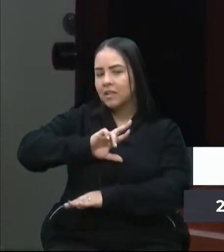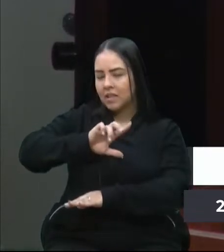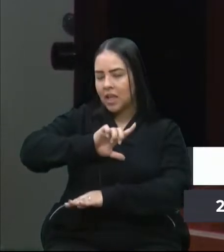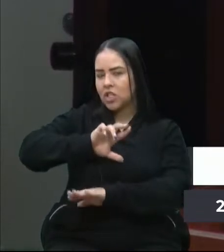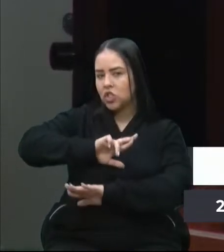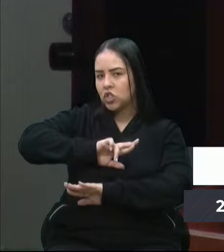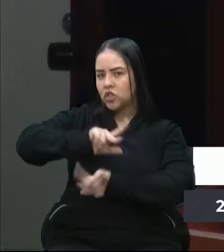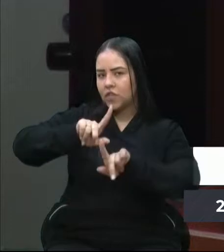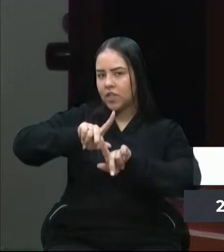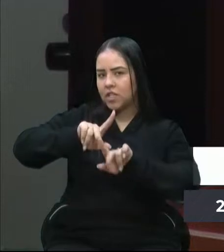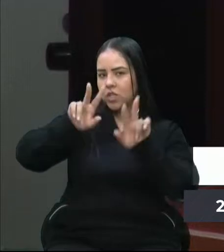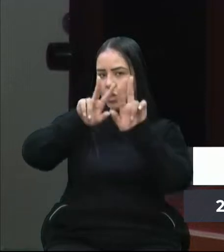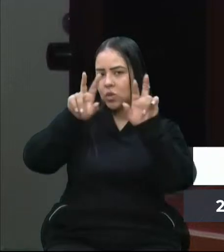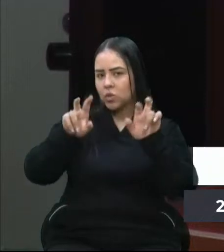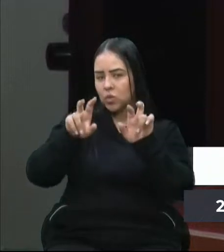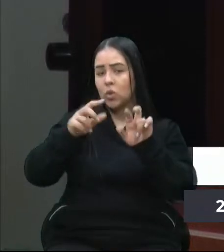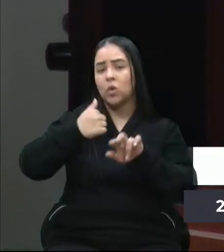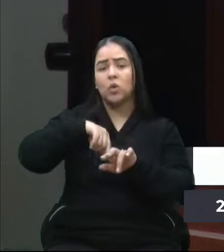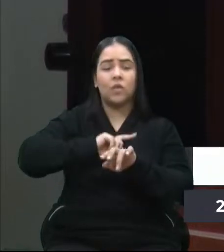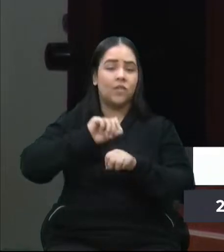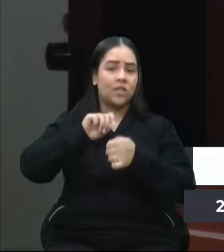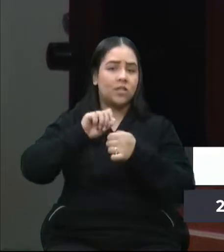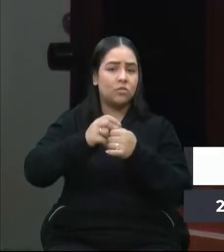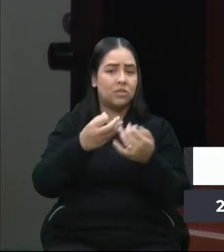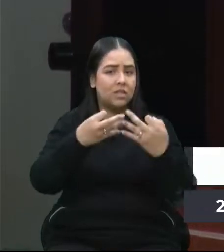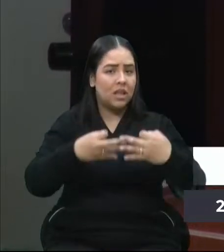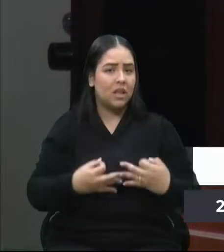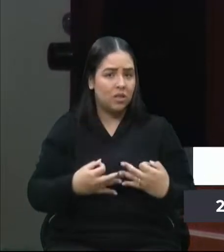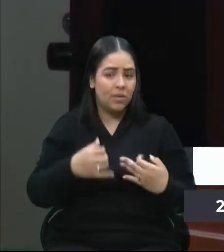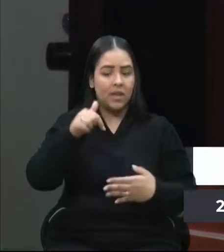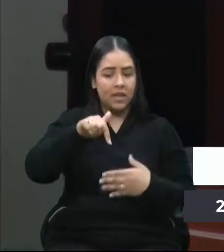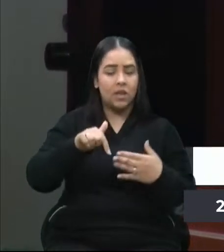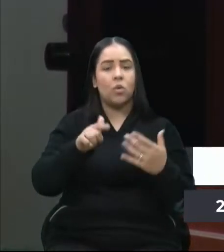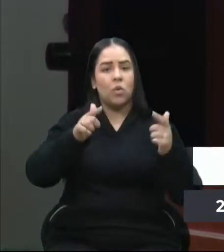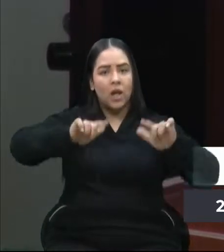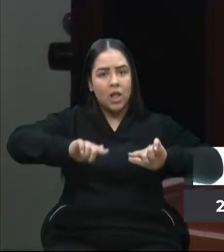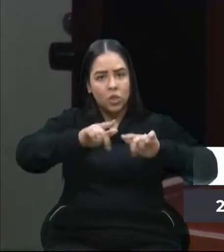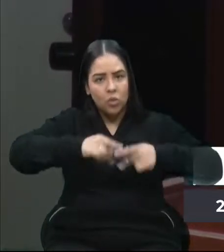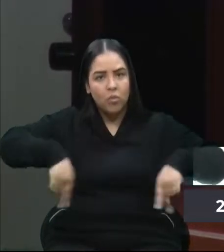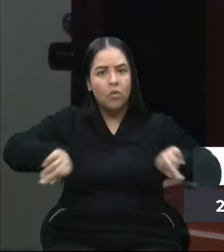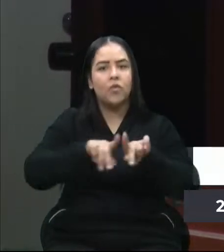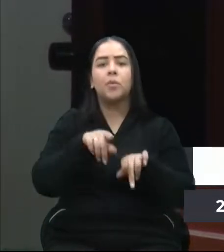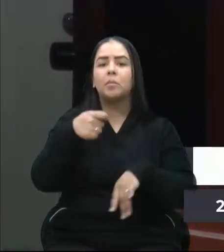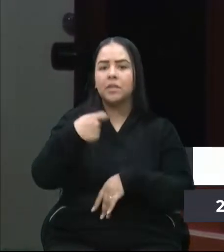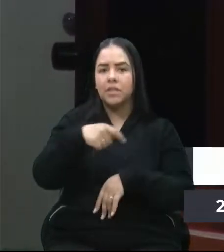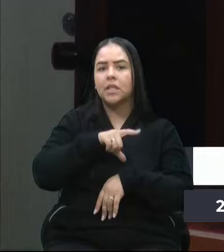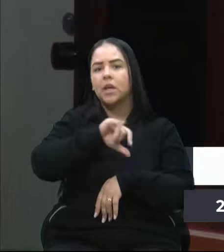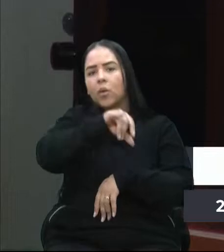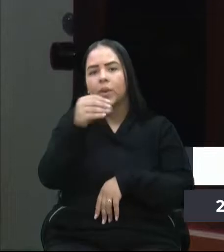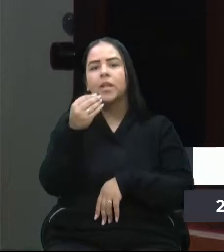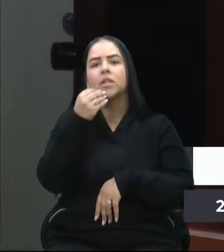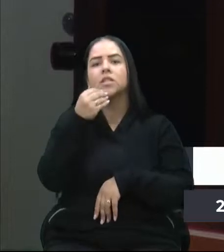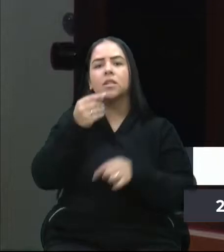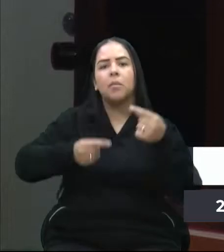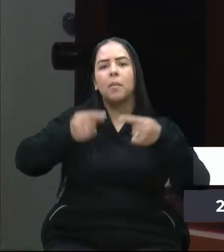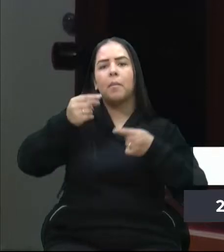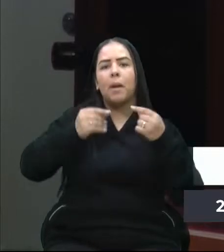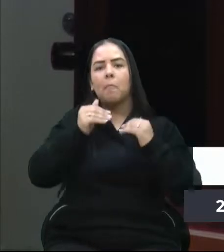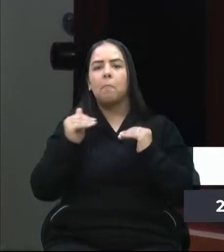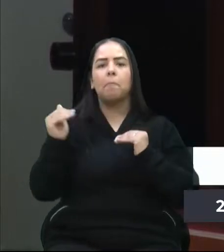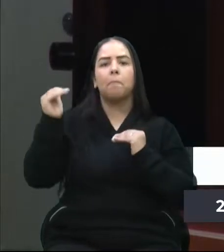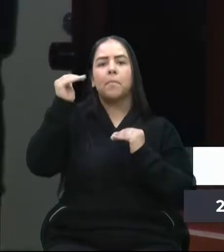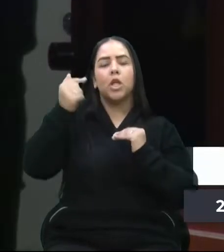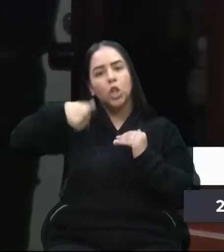fazendo aqui da forma oportuna, e essa que é a Casa do Povo, ela tem que oportunizar esse tipo de debate, no alto nível, e assim